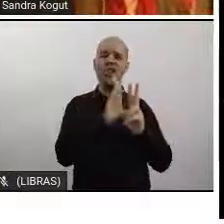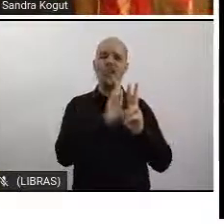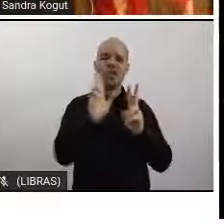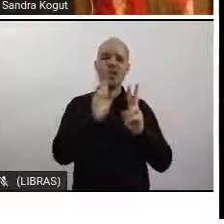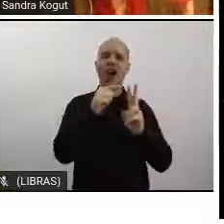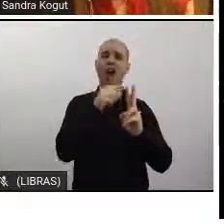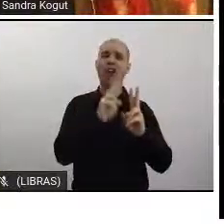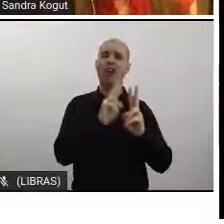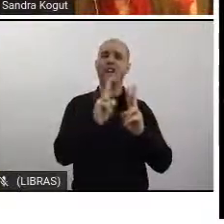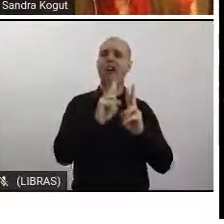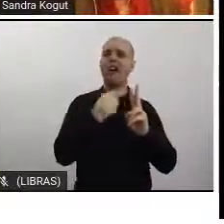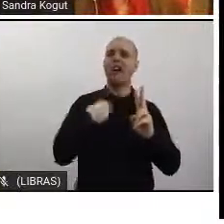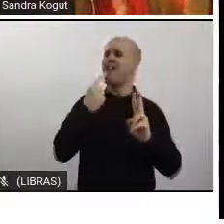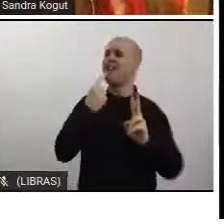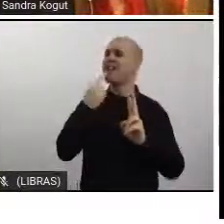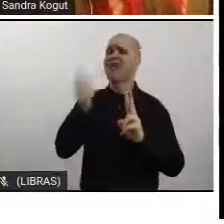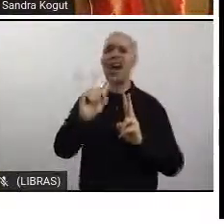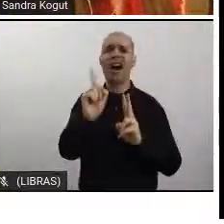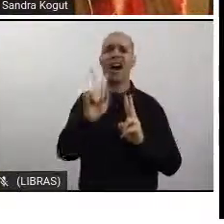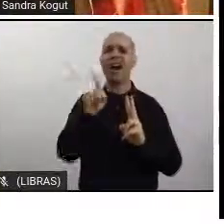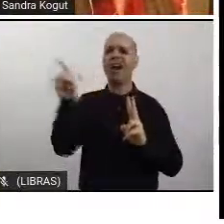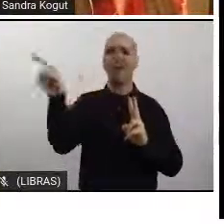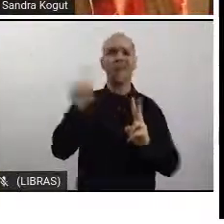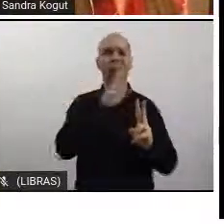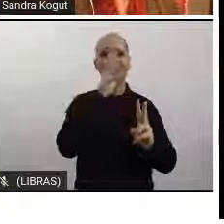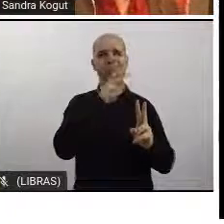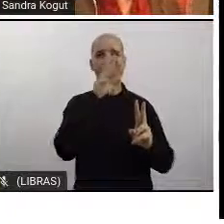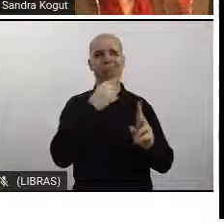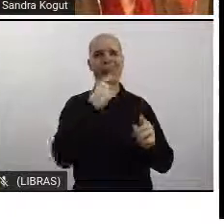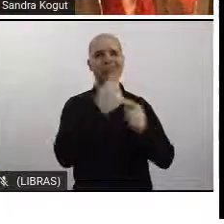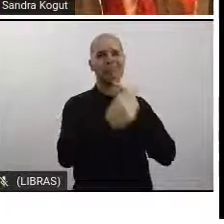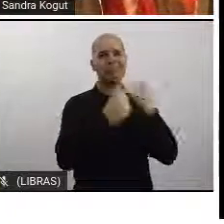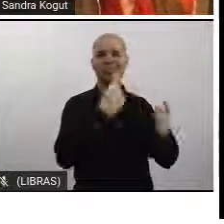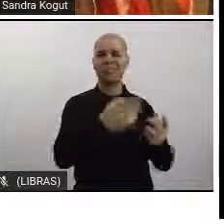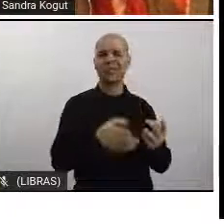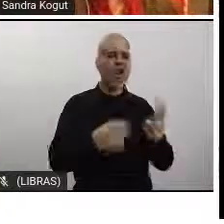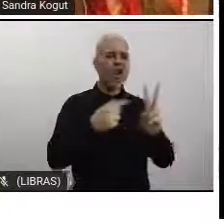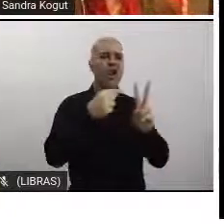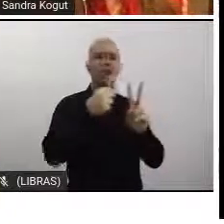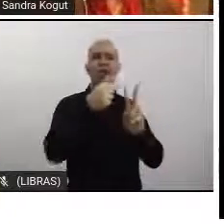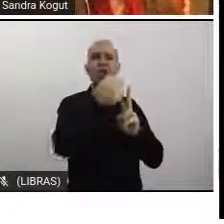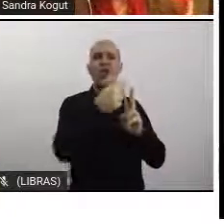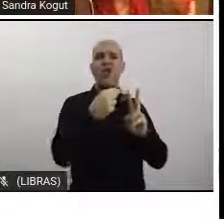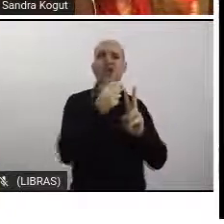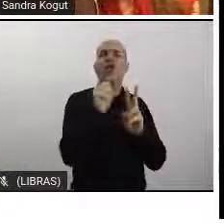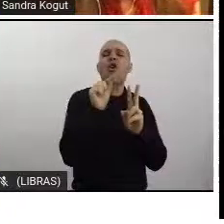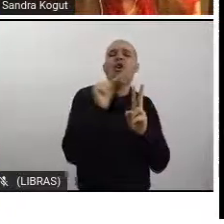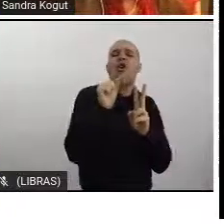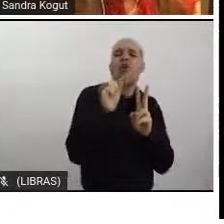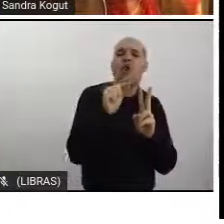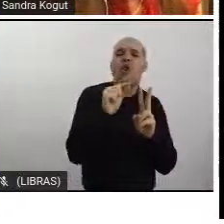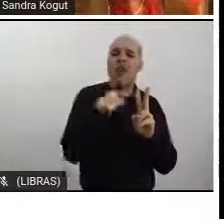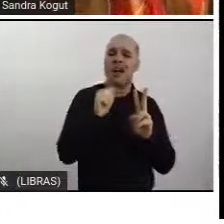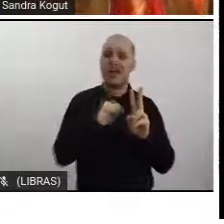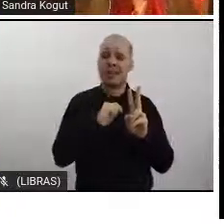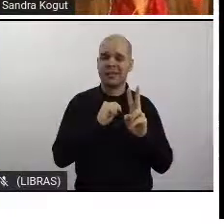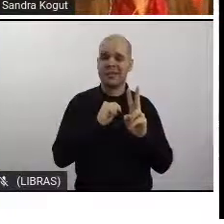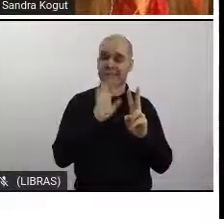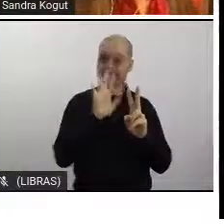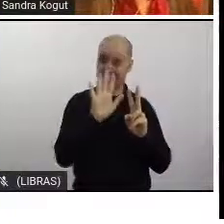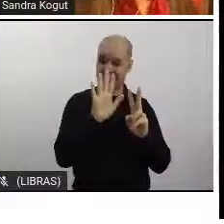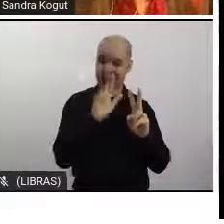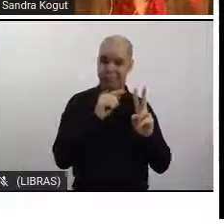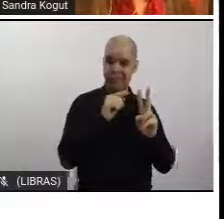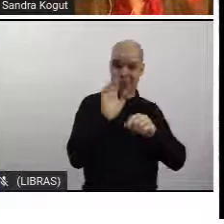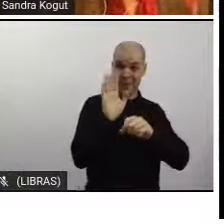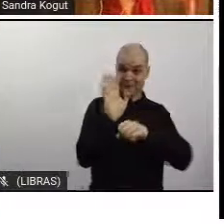esse vídeo, o Ego Clip, foi feito junto com uma dupla de artistas que eram o Alexandre da Costa e o